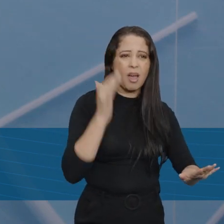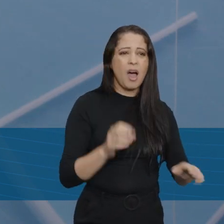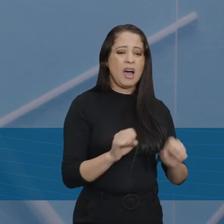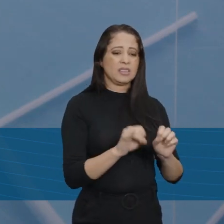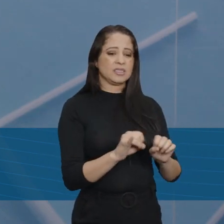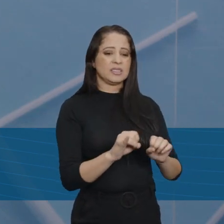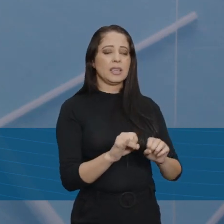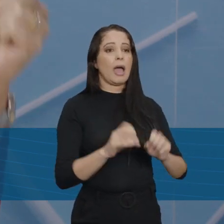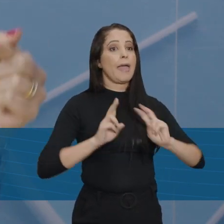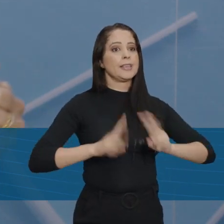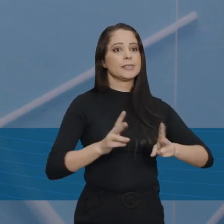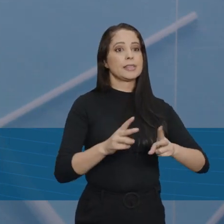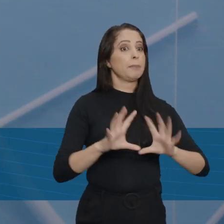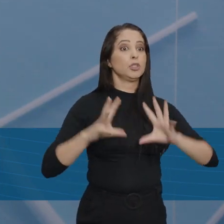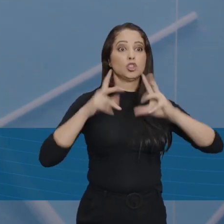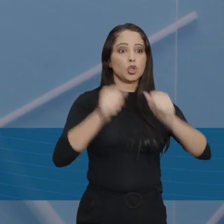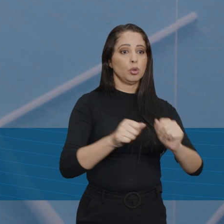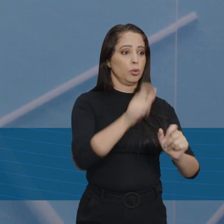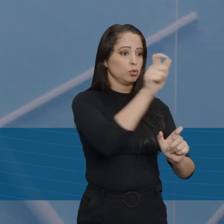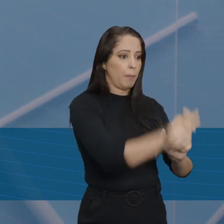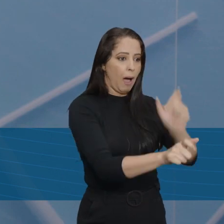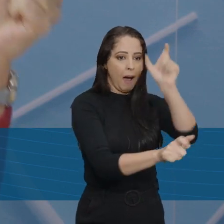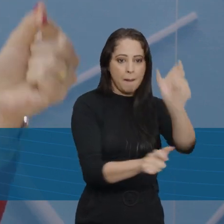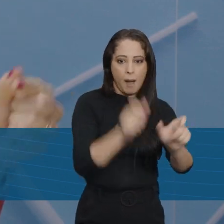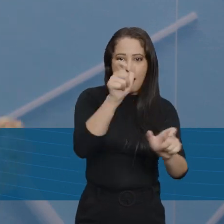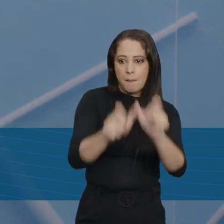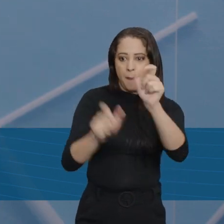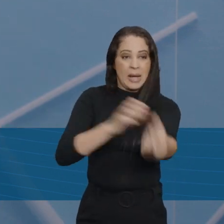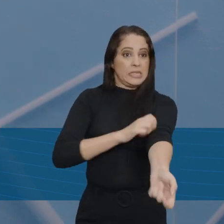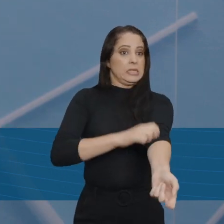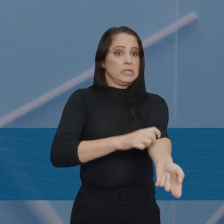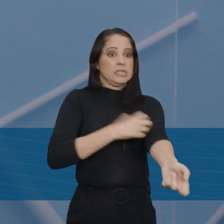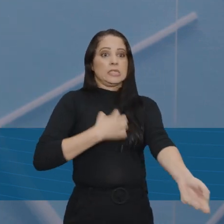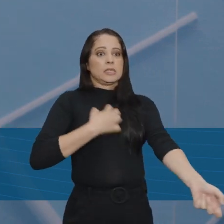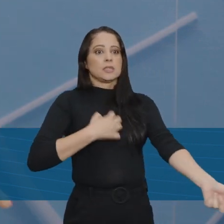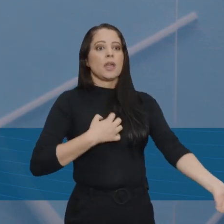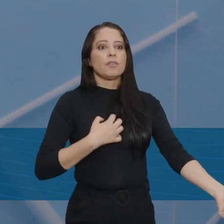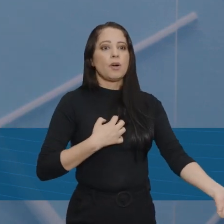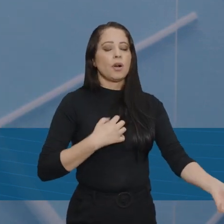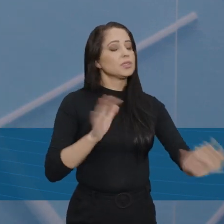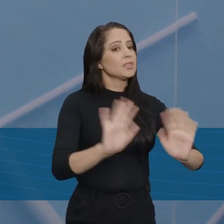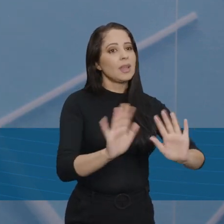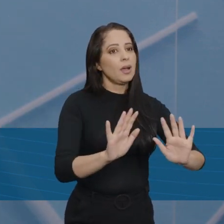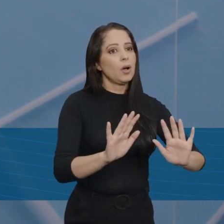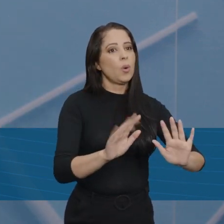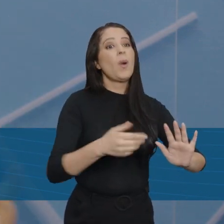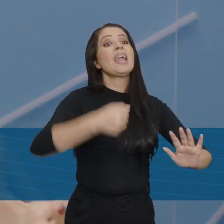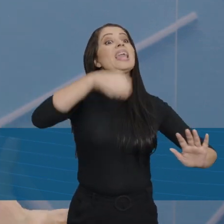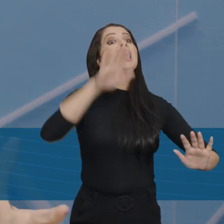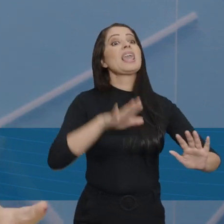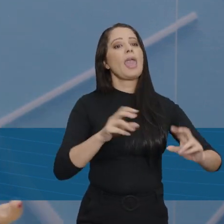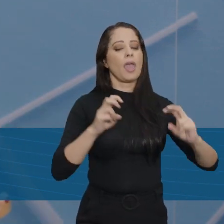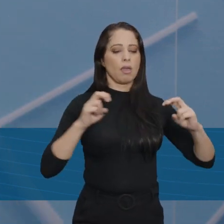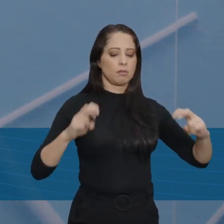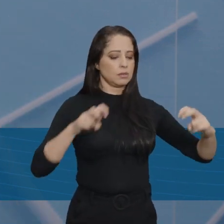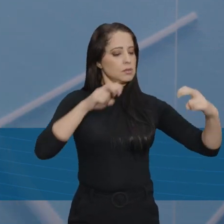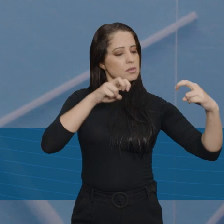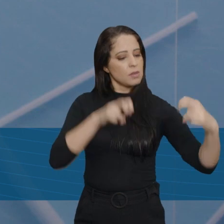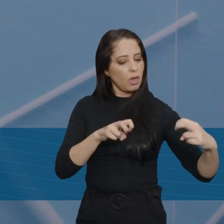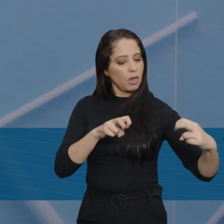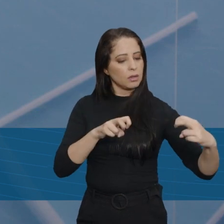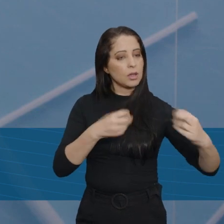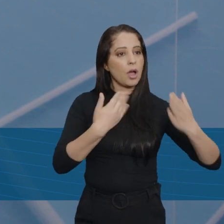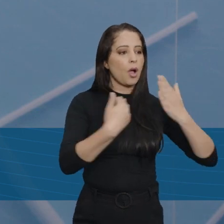reação, né, que cada um vai jogando para outro e a medida tem que ser punitiva e tal. Quem é que senta para conversar, né,